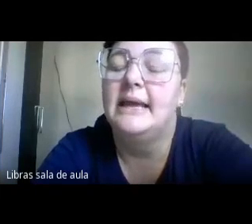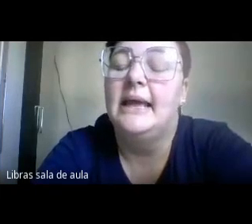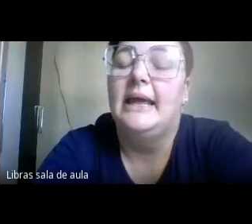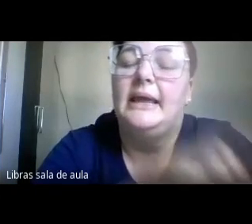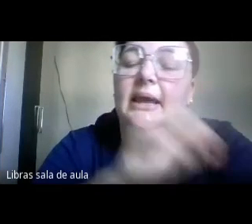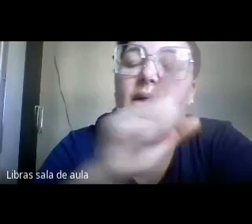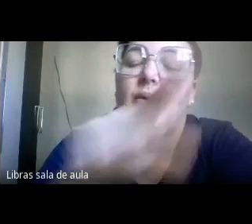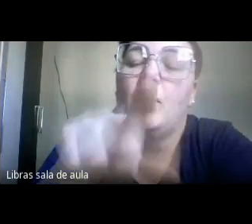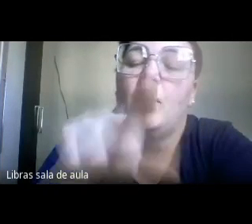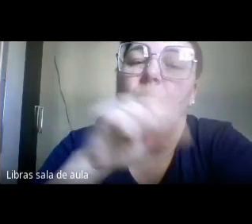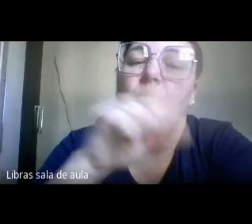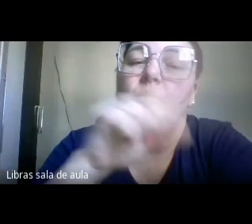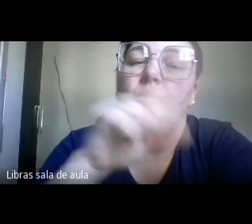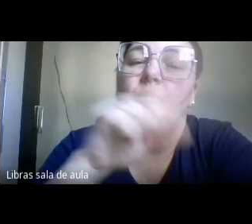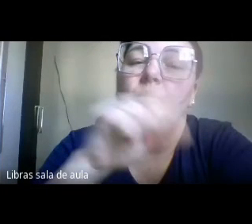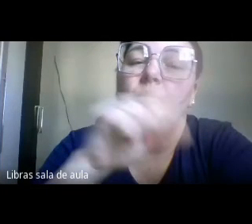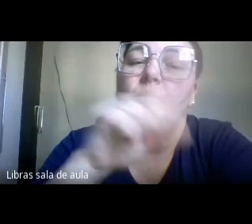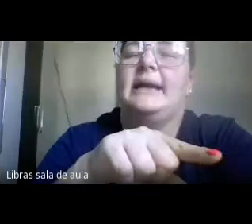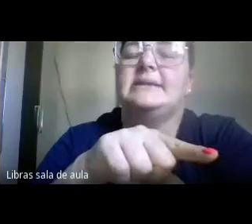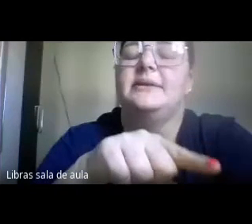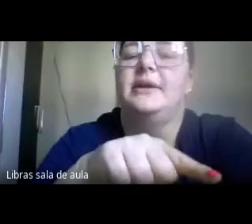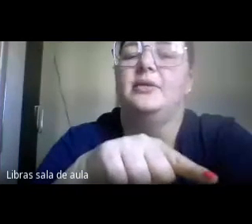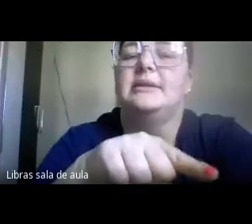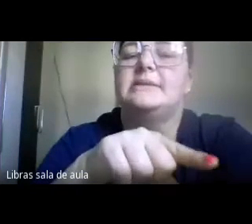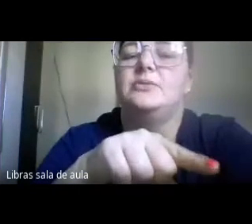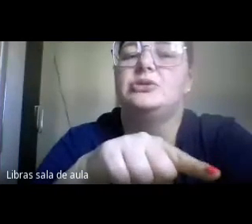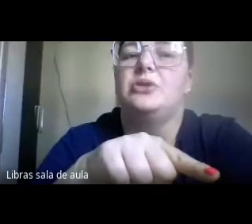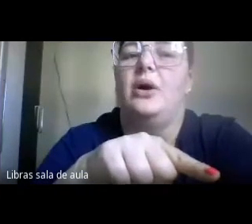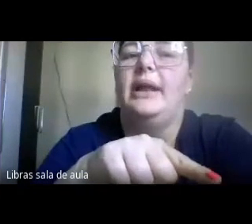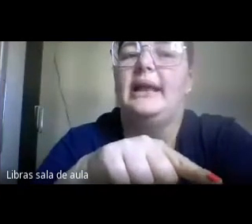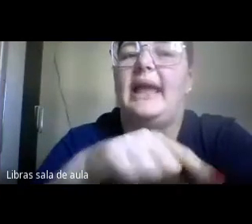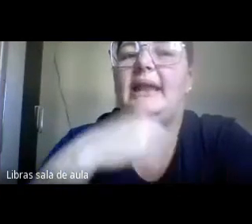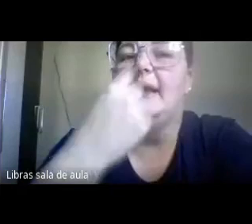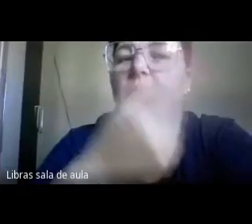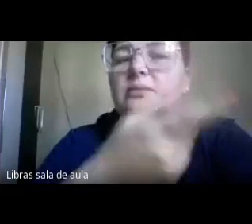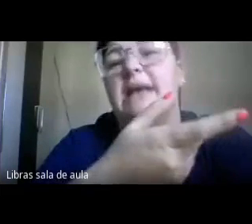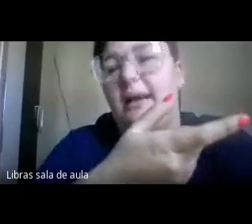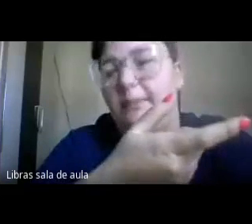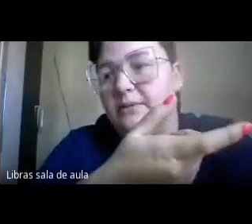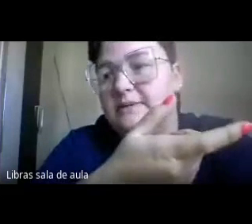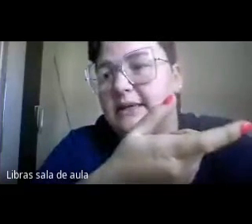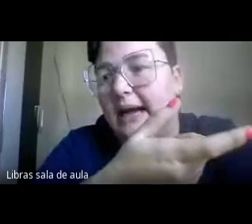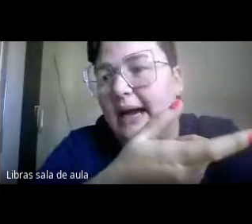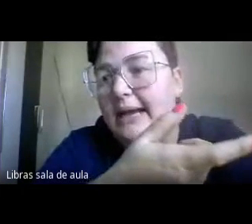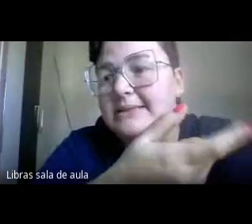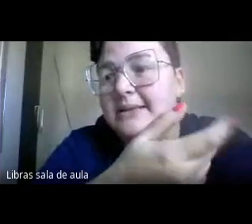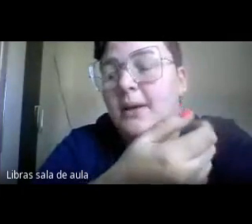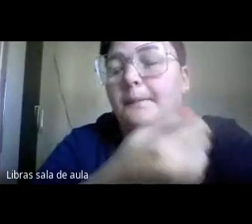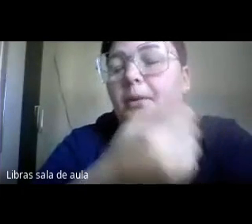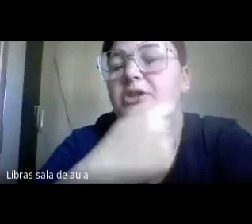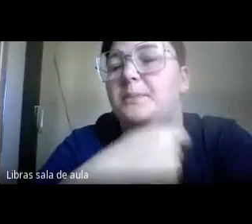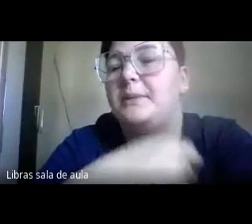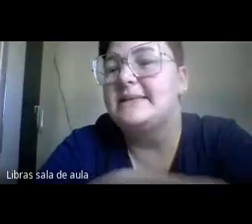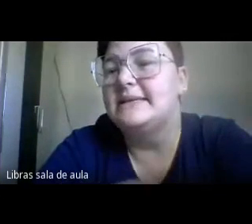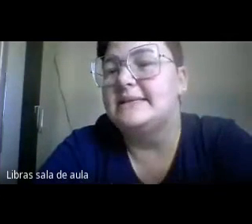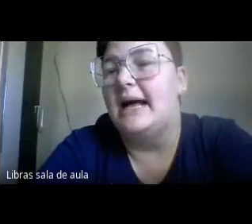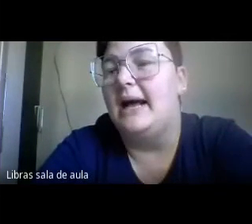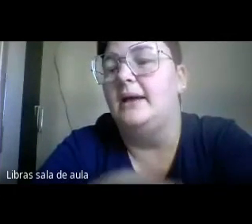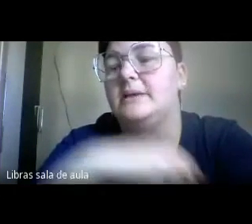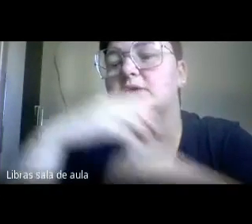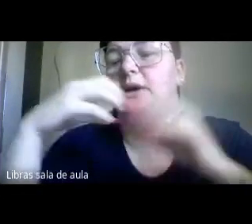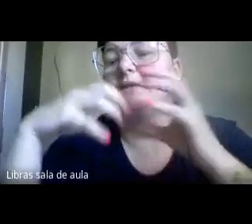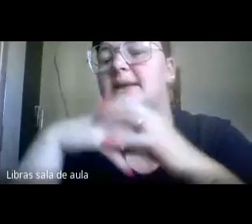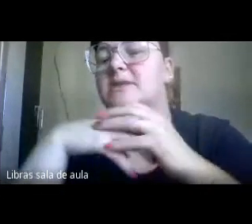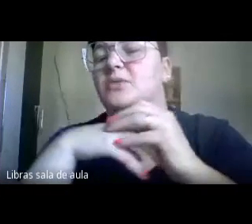eles. E com os surdos, a questão da contação de história, quem não sabe os sinais, pode